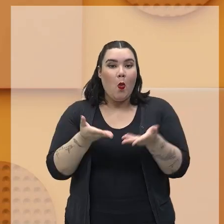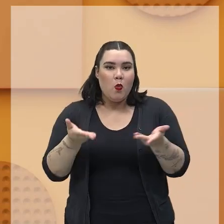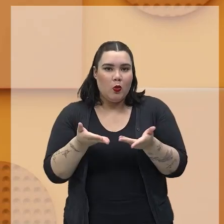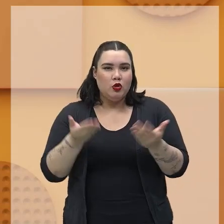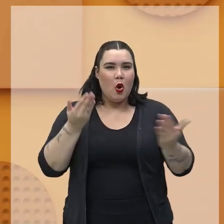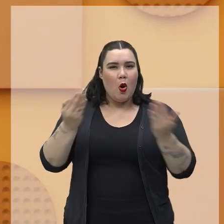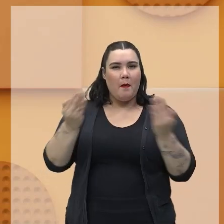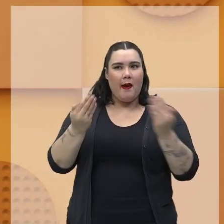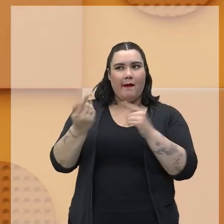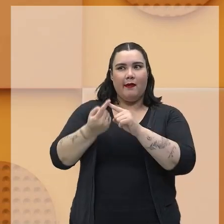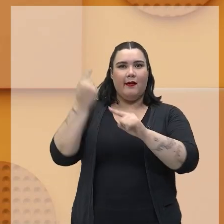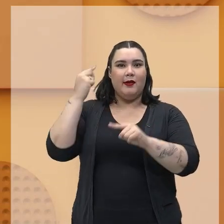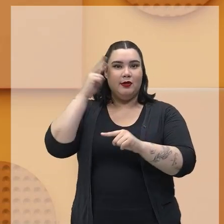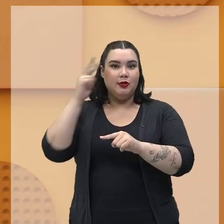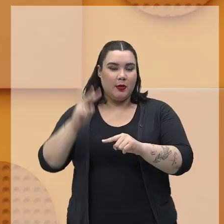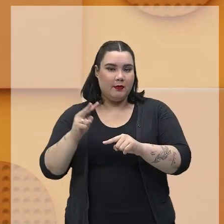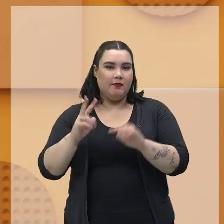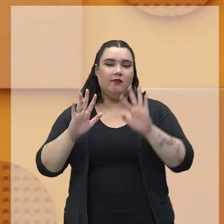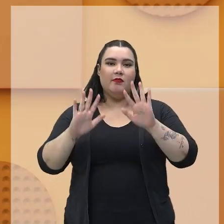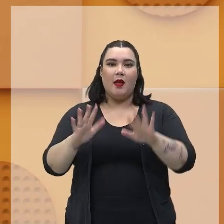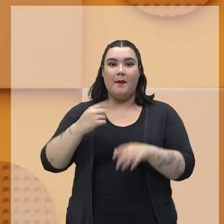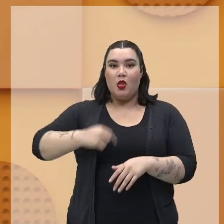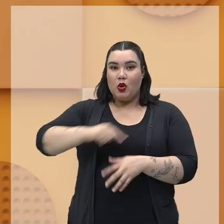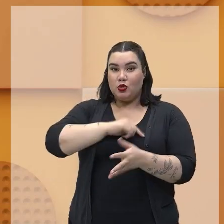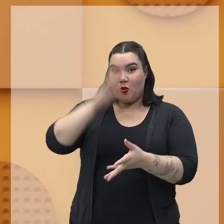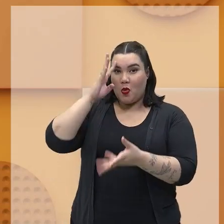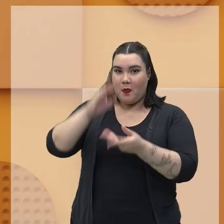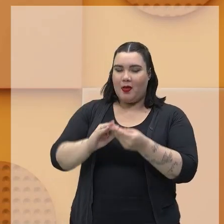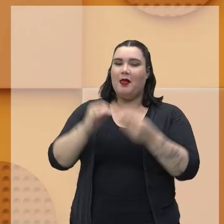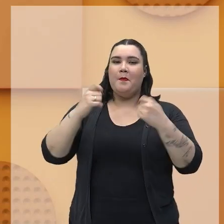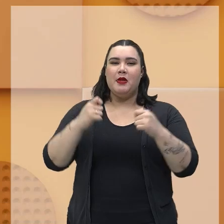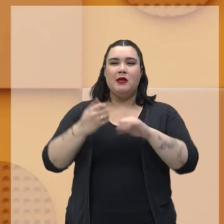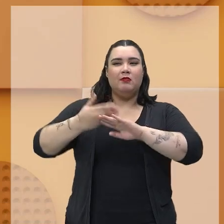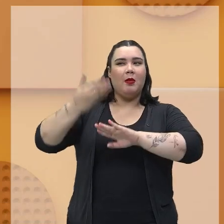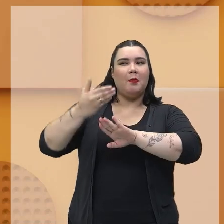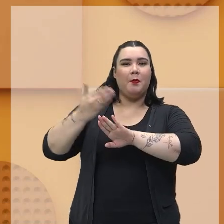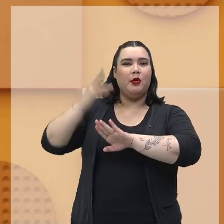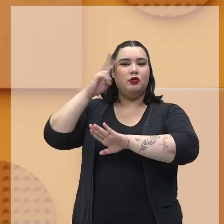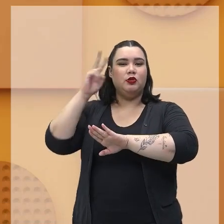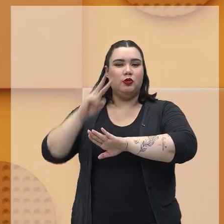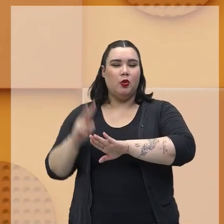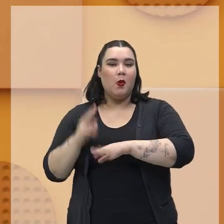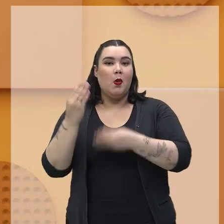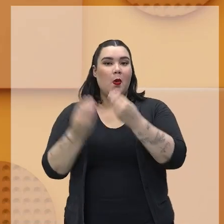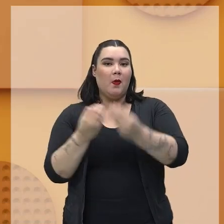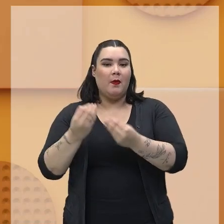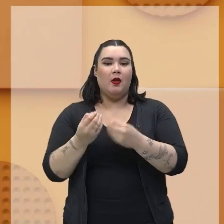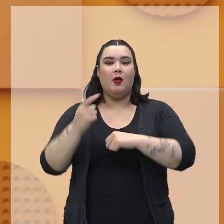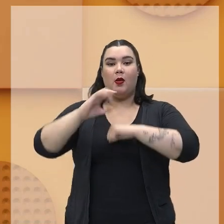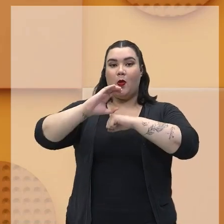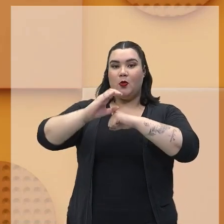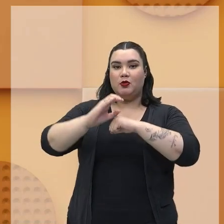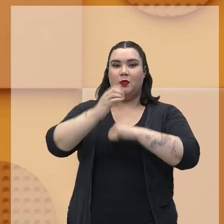atualidade. Mas para a gente entender um pouquinho mais, vamos voltar um pouquinho no tempo, falaremos sobre a Constituição de